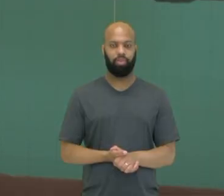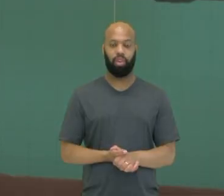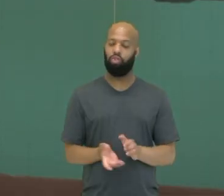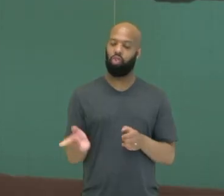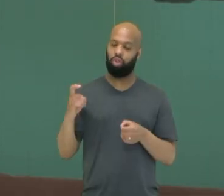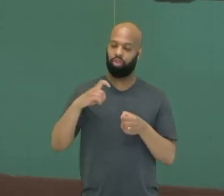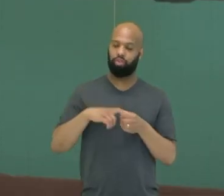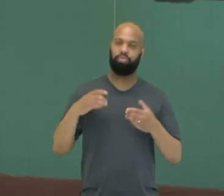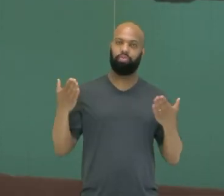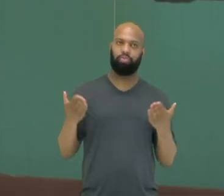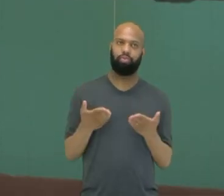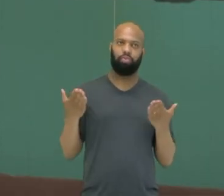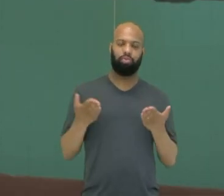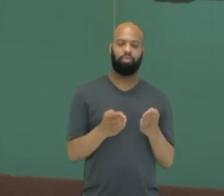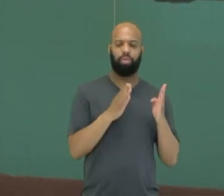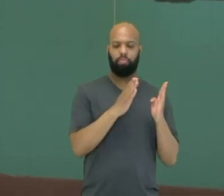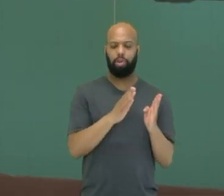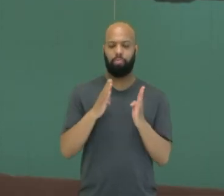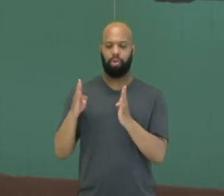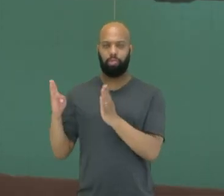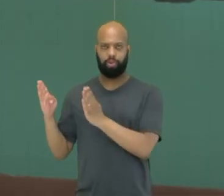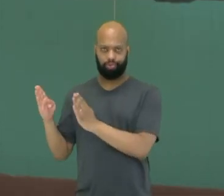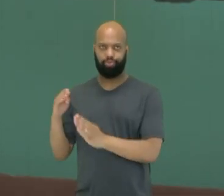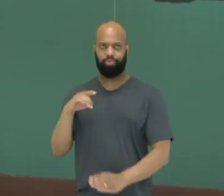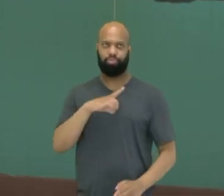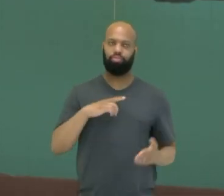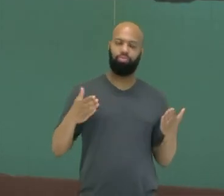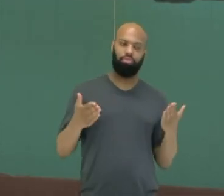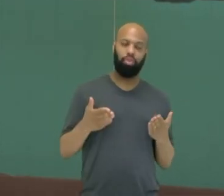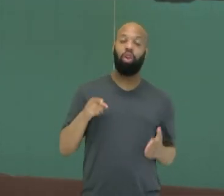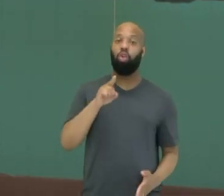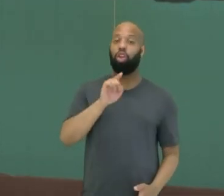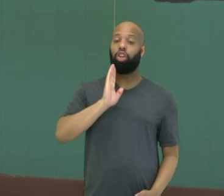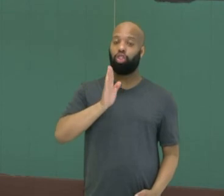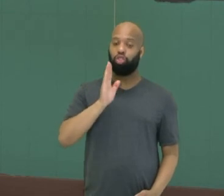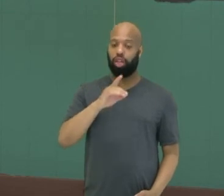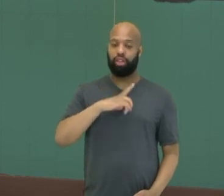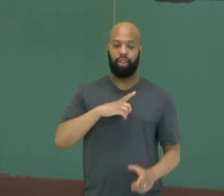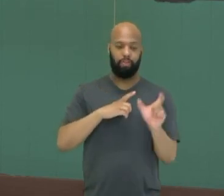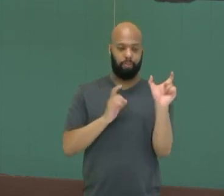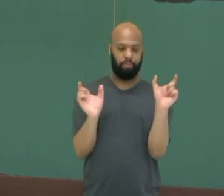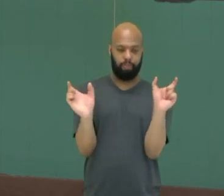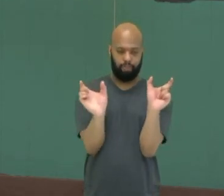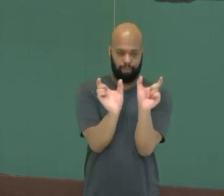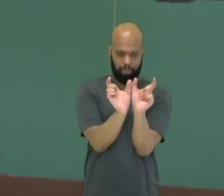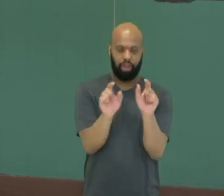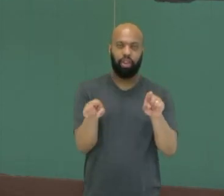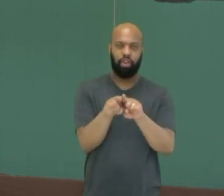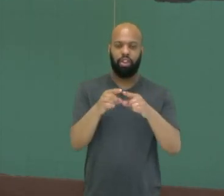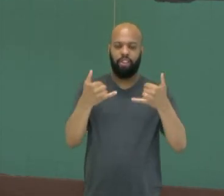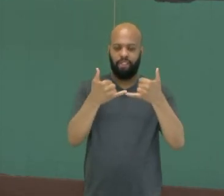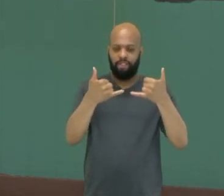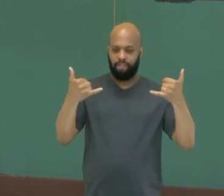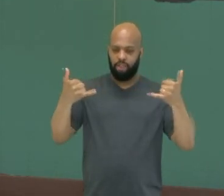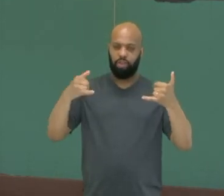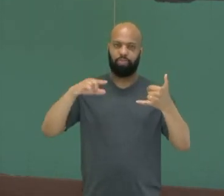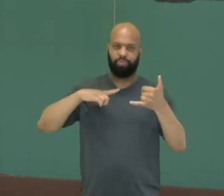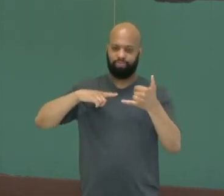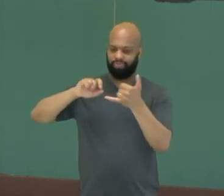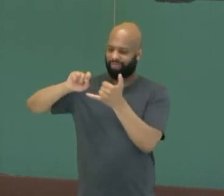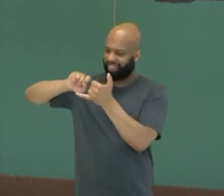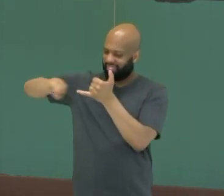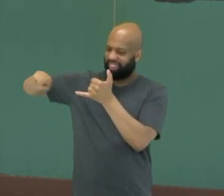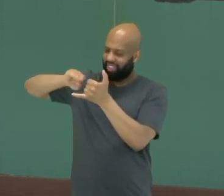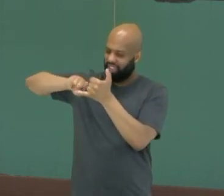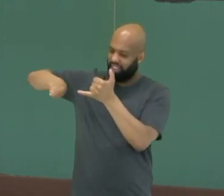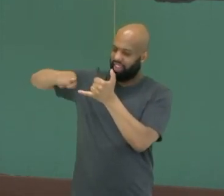Retornamos para os nossos procedimentos para o passo a passo. Então você já juntou as pilhas, descascou os fios, conectou uma